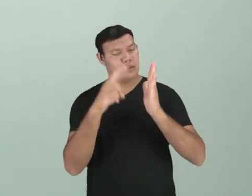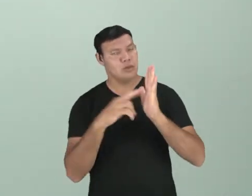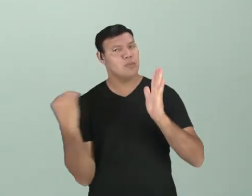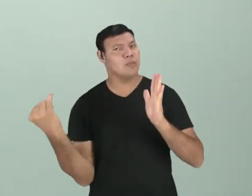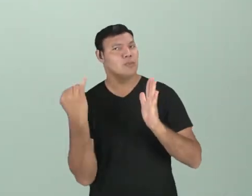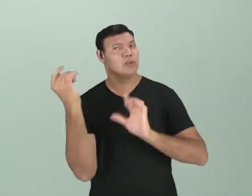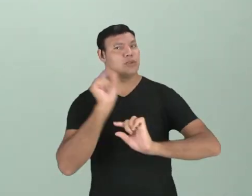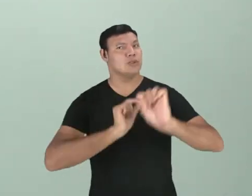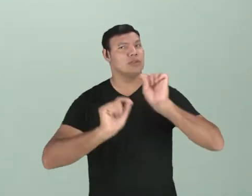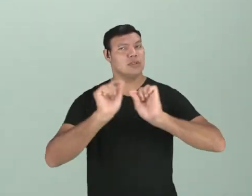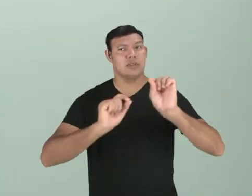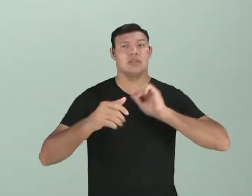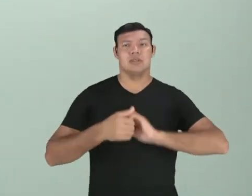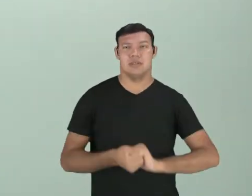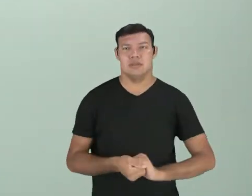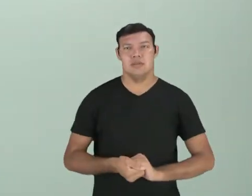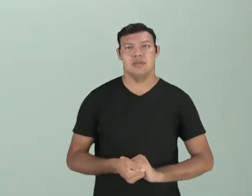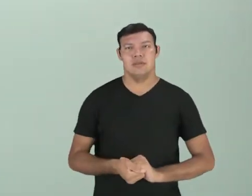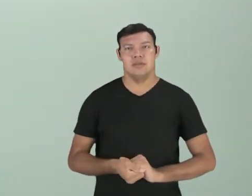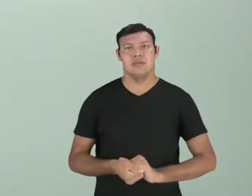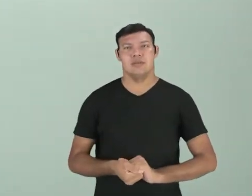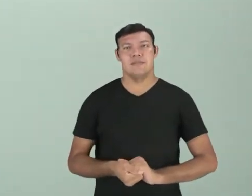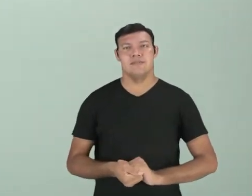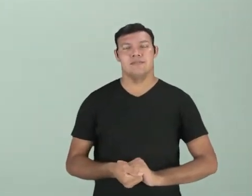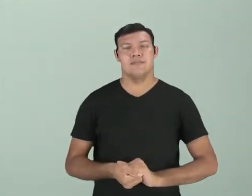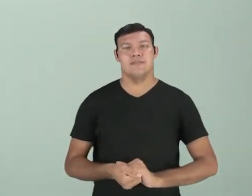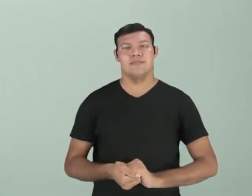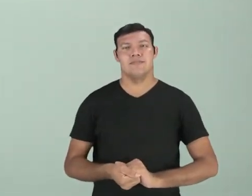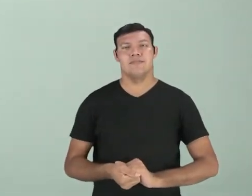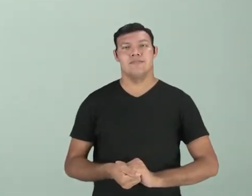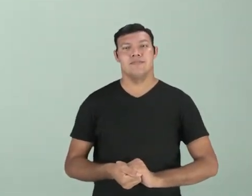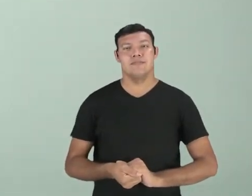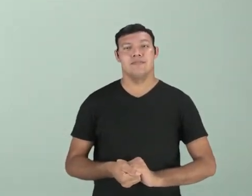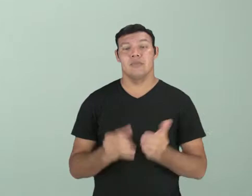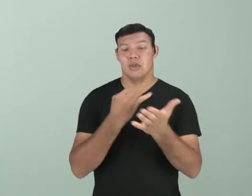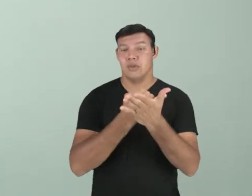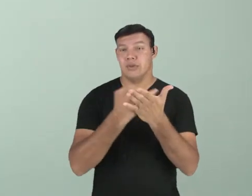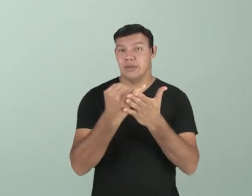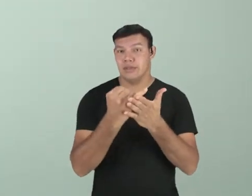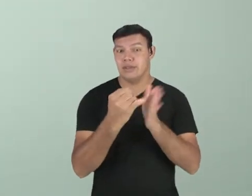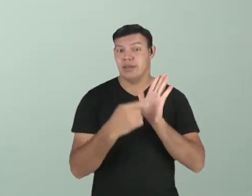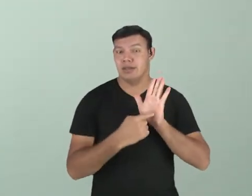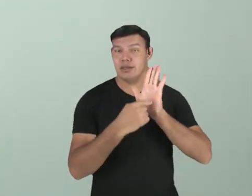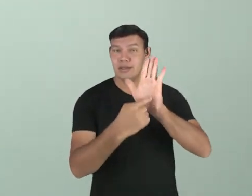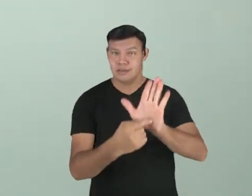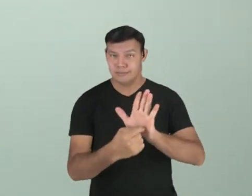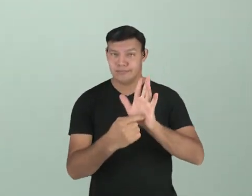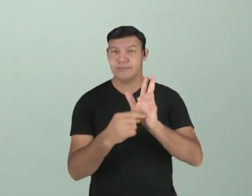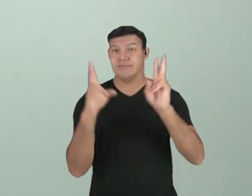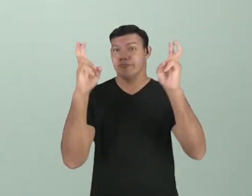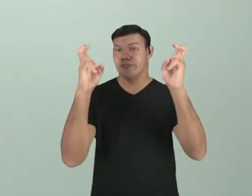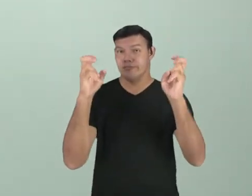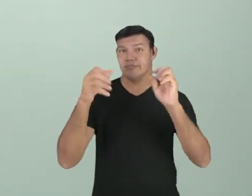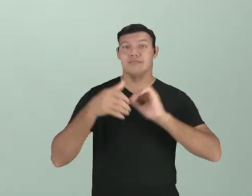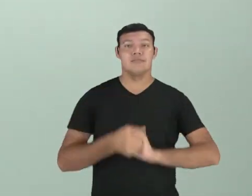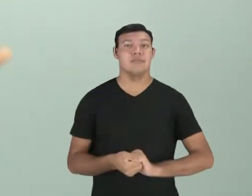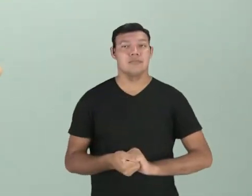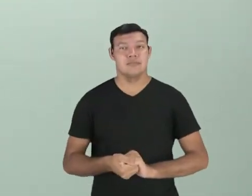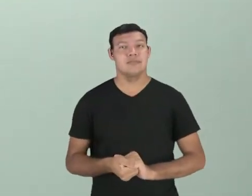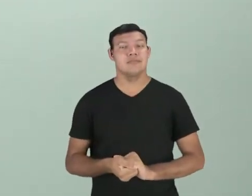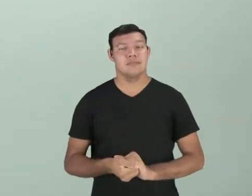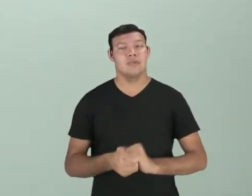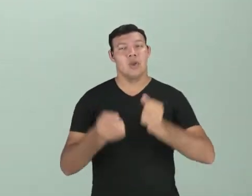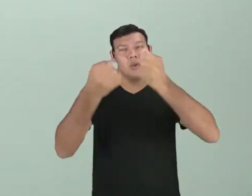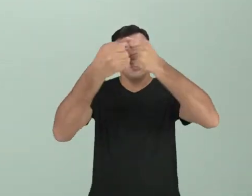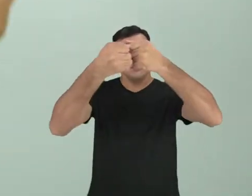Então, introdução, desenvolvimento e conclusão. Na introdução, você vai apresentar o seu tema, vai fazer uma